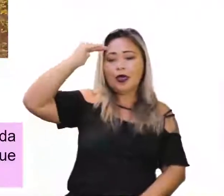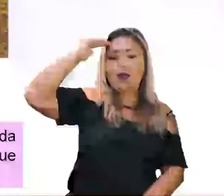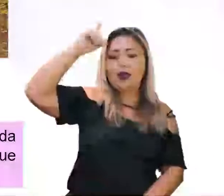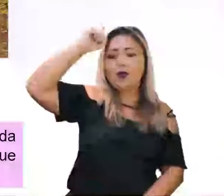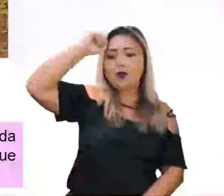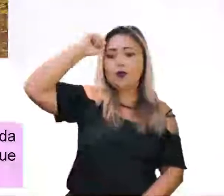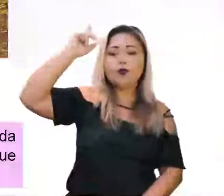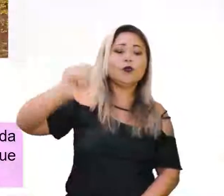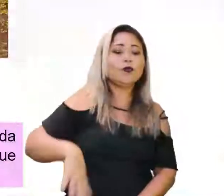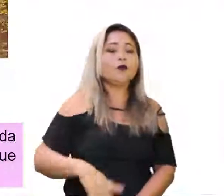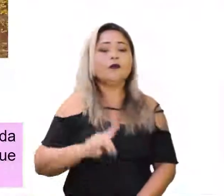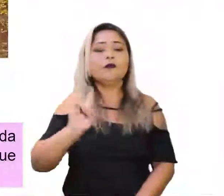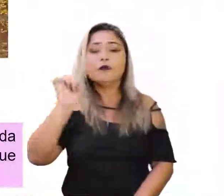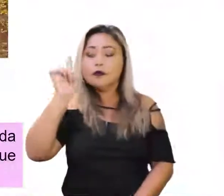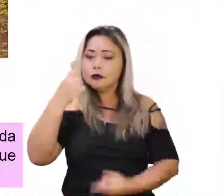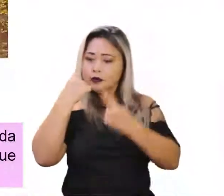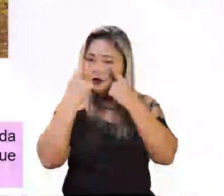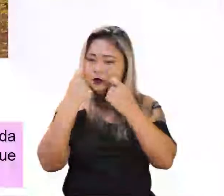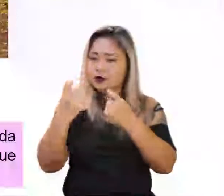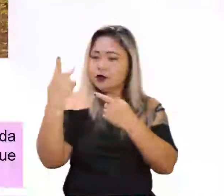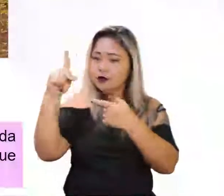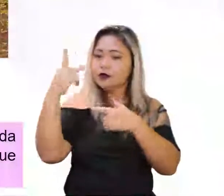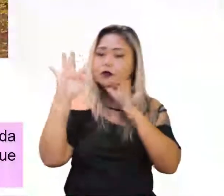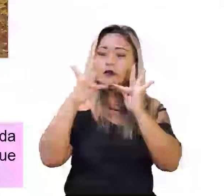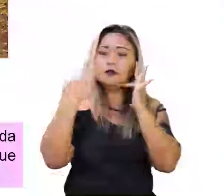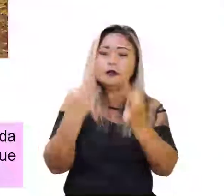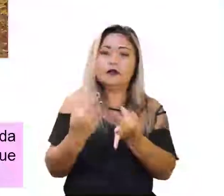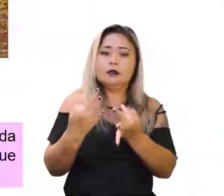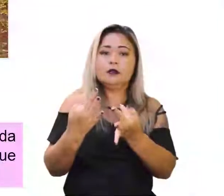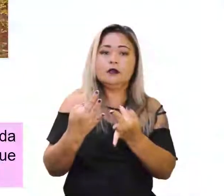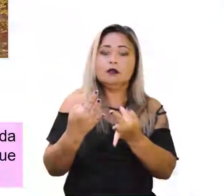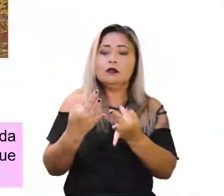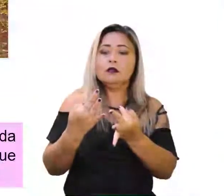Isso, então, muito interessante o trabalho dessa família.